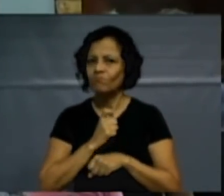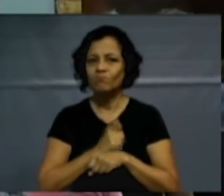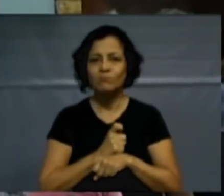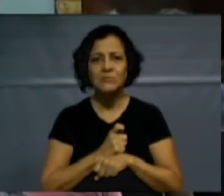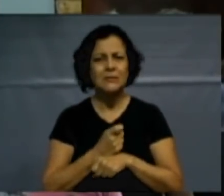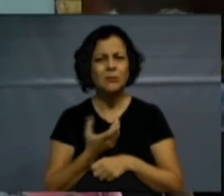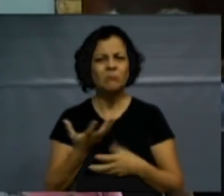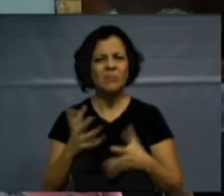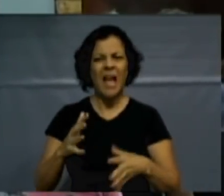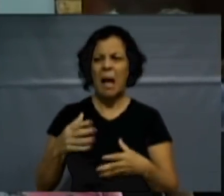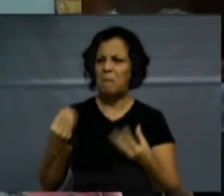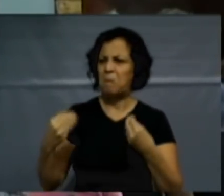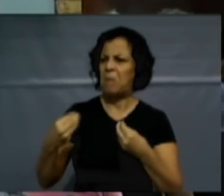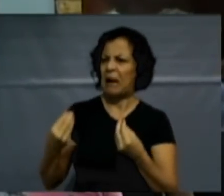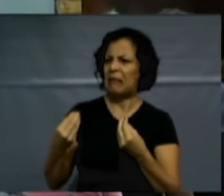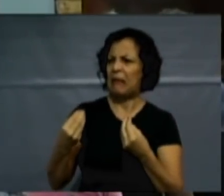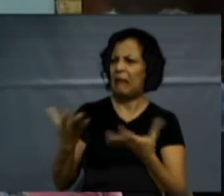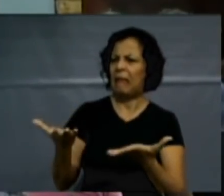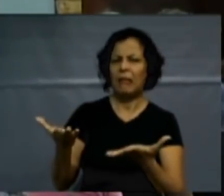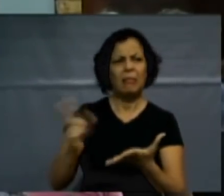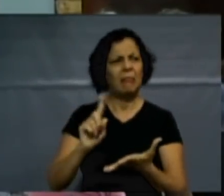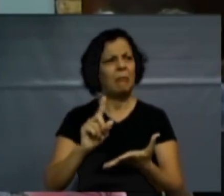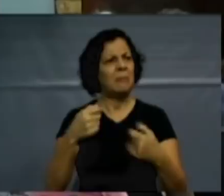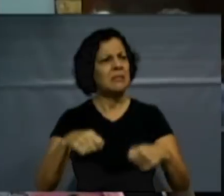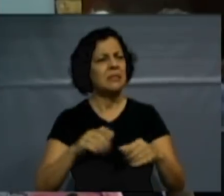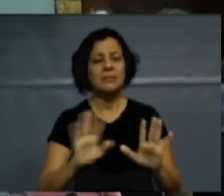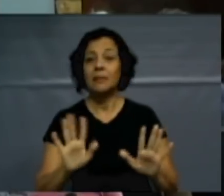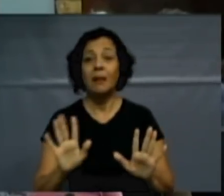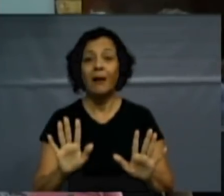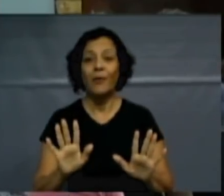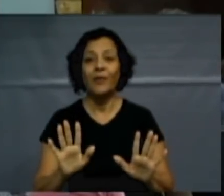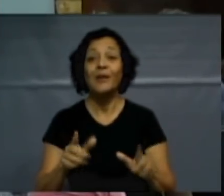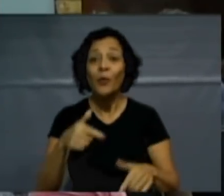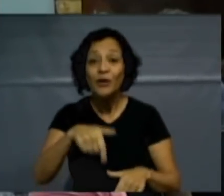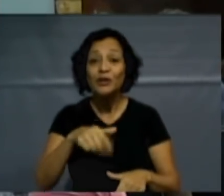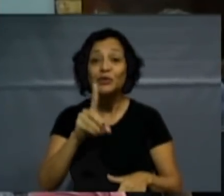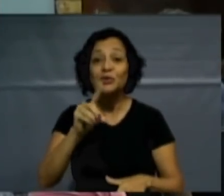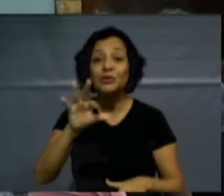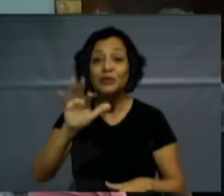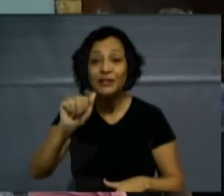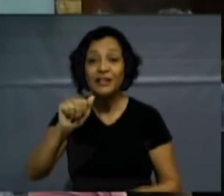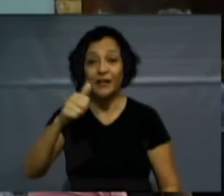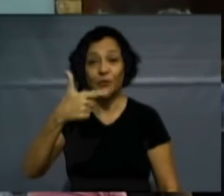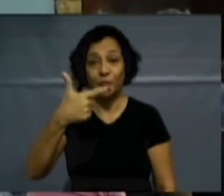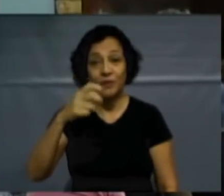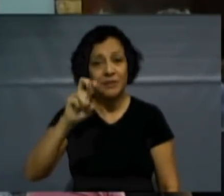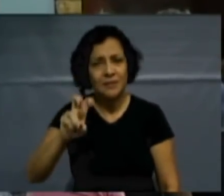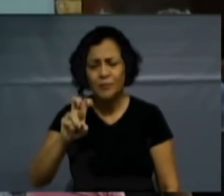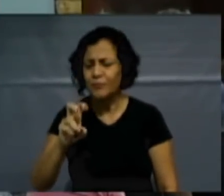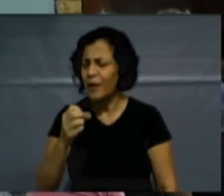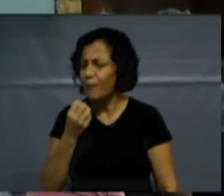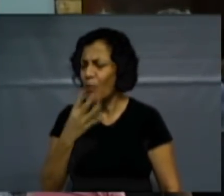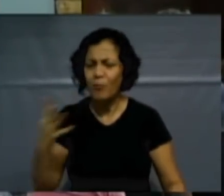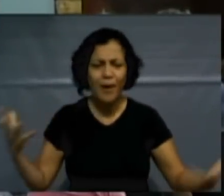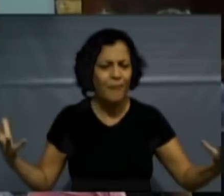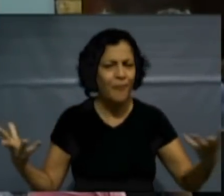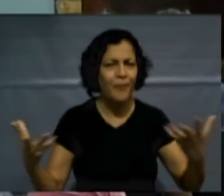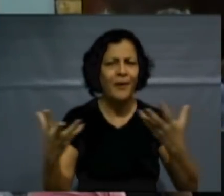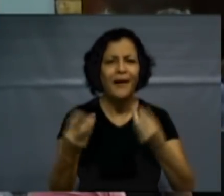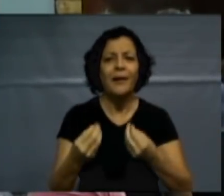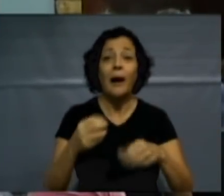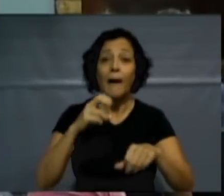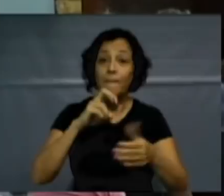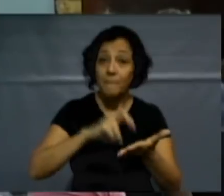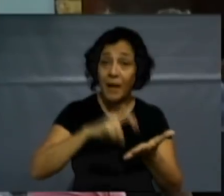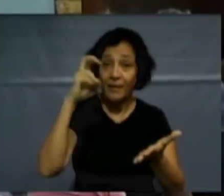Não, para que isso? Para que fazer isso? Esse dia que nós teremos aqui o Daniel na nossa casa, pela manhã e depois